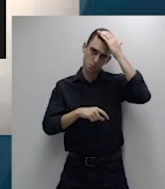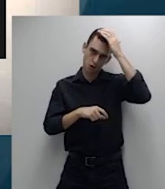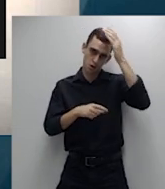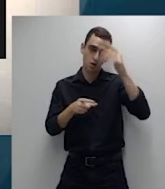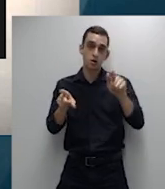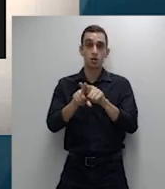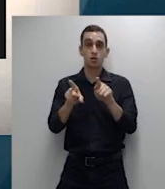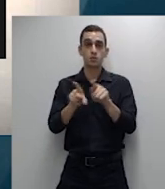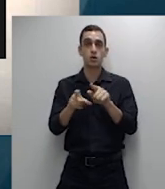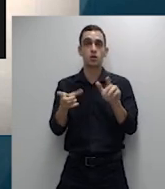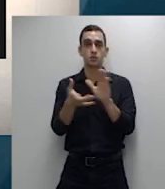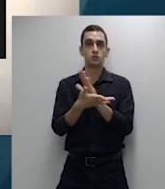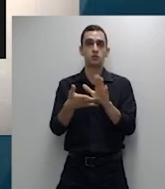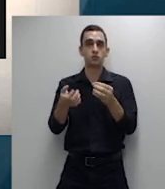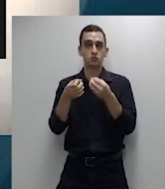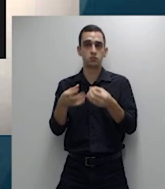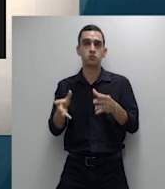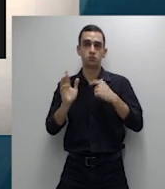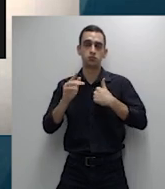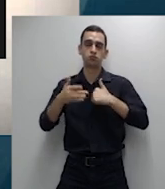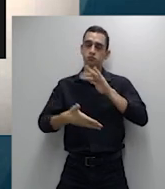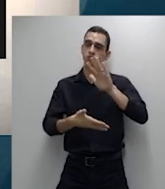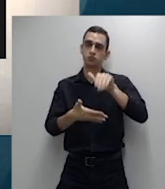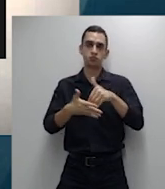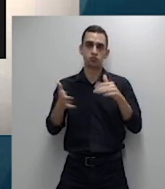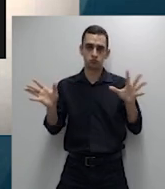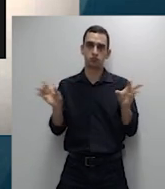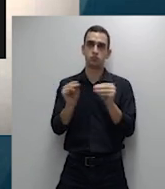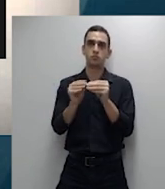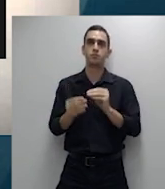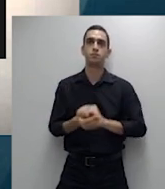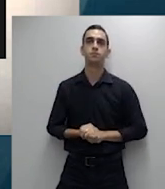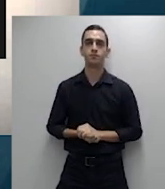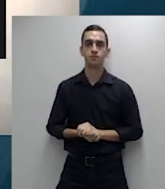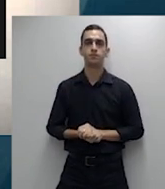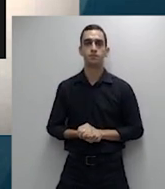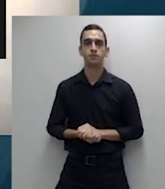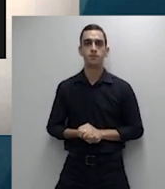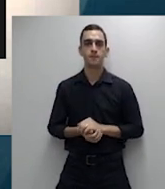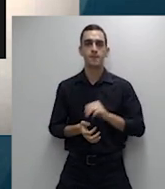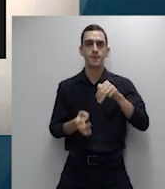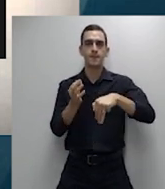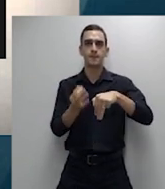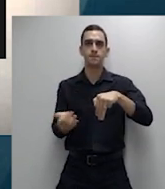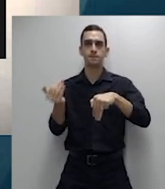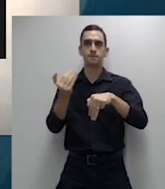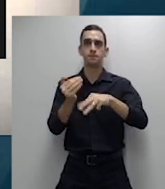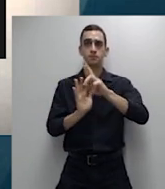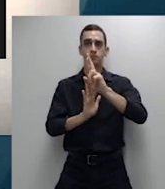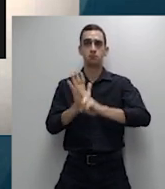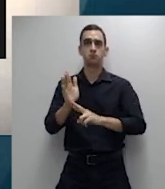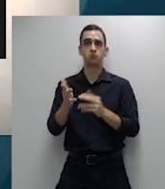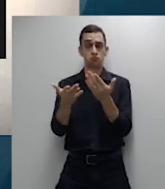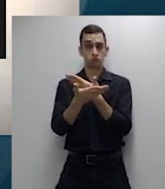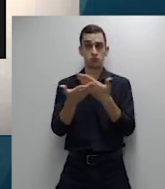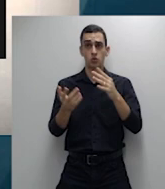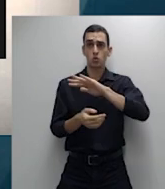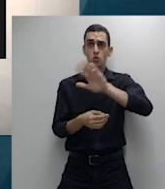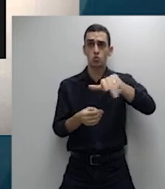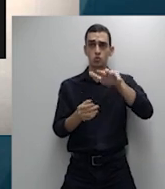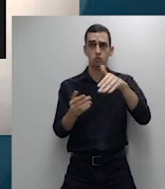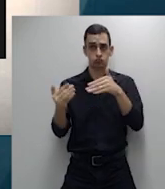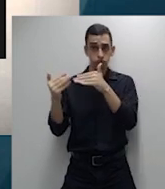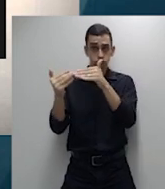apelo especial no particular é assim que volta seu Pois é sim o gerador e o filme não temos de